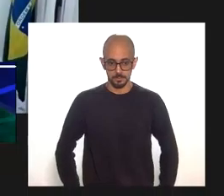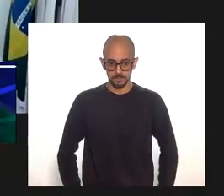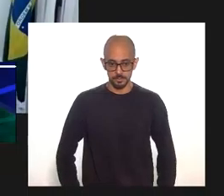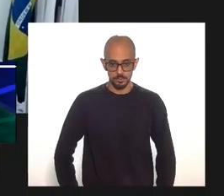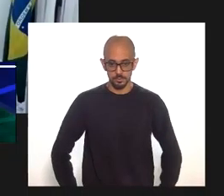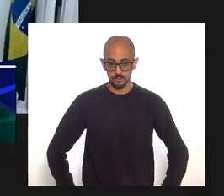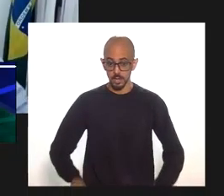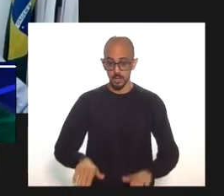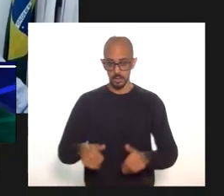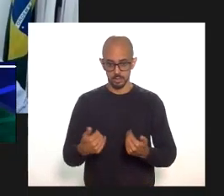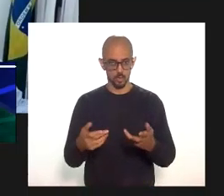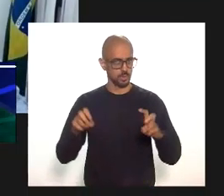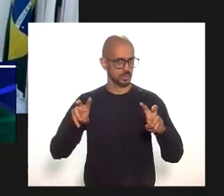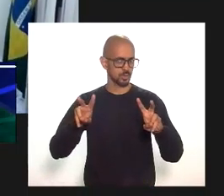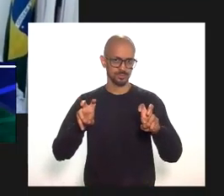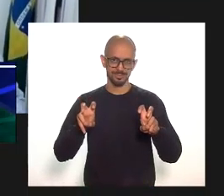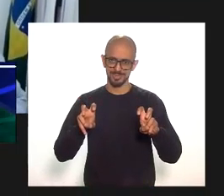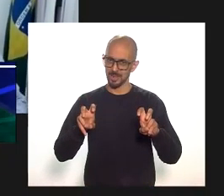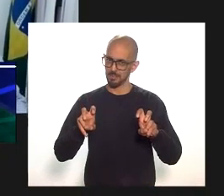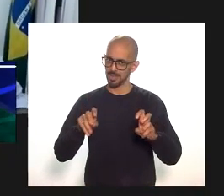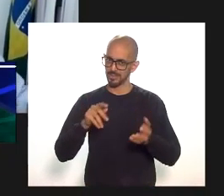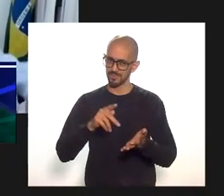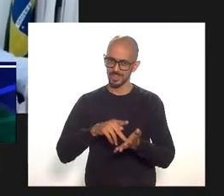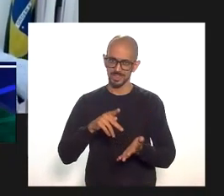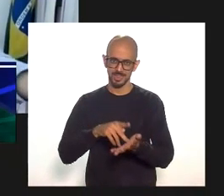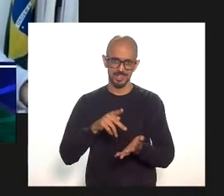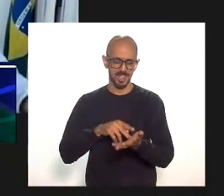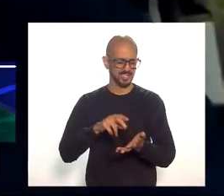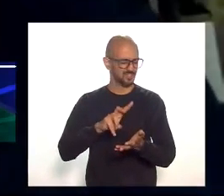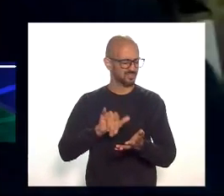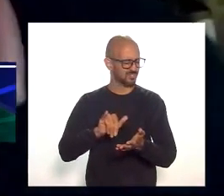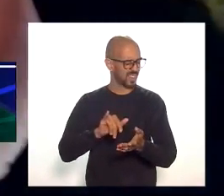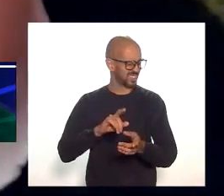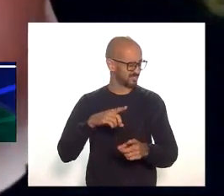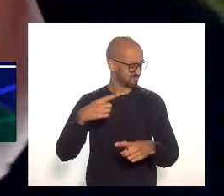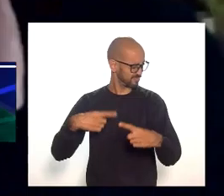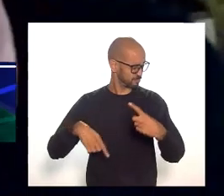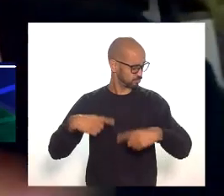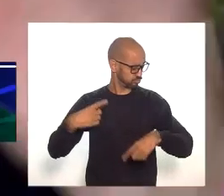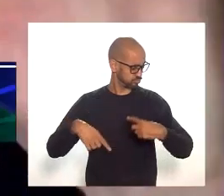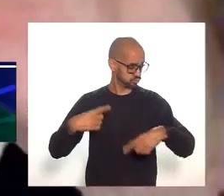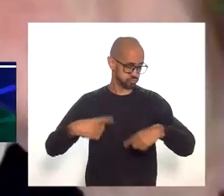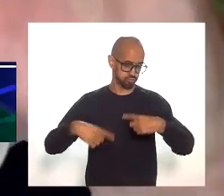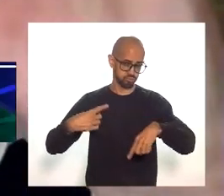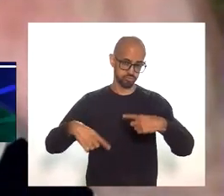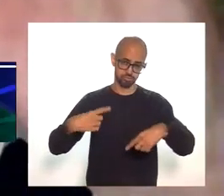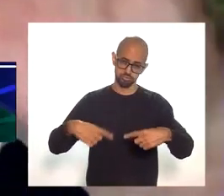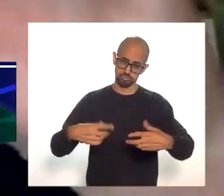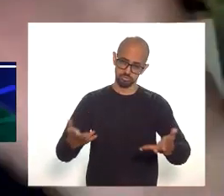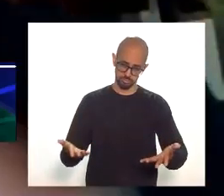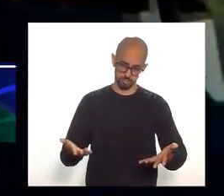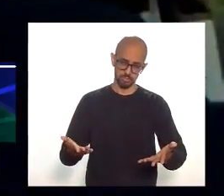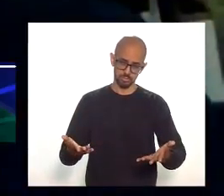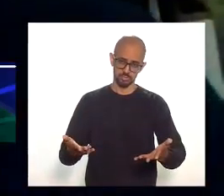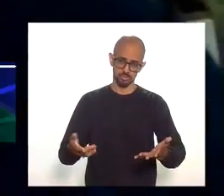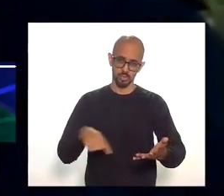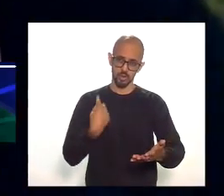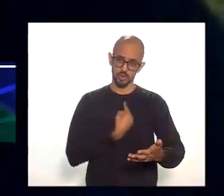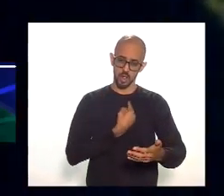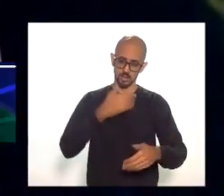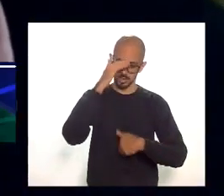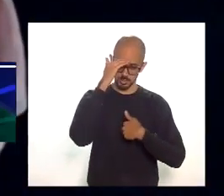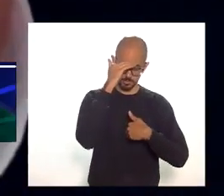Bem, esse é um tema que realmente vai gerar muita discussão, né? E a gente respeita a